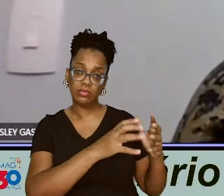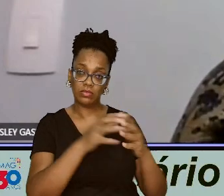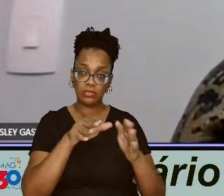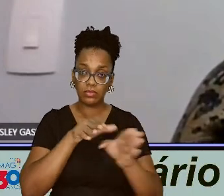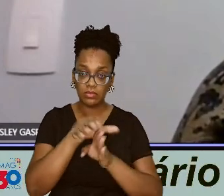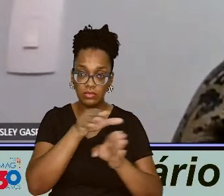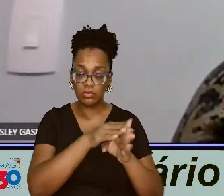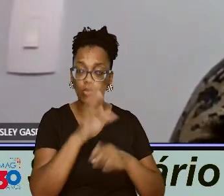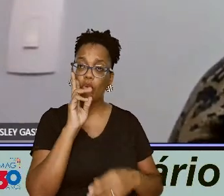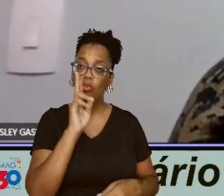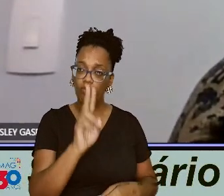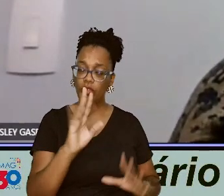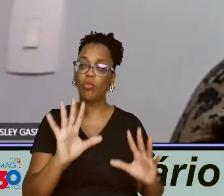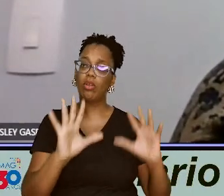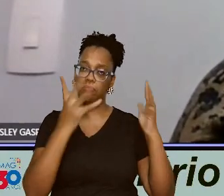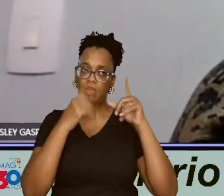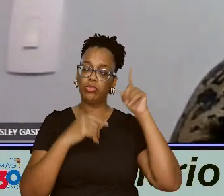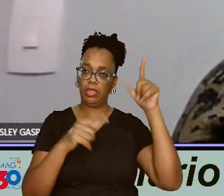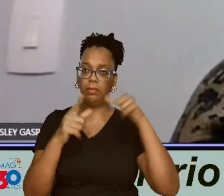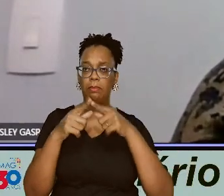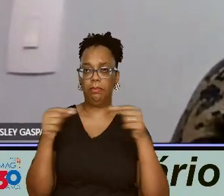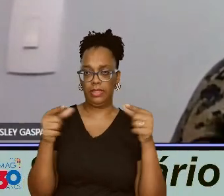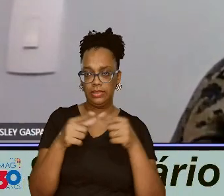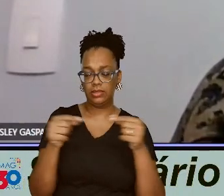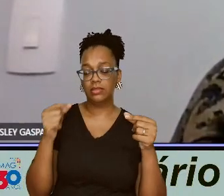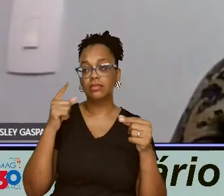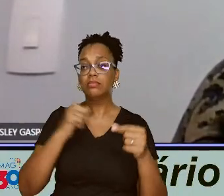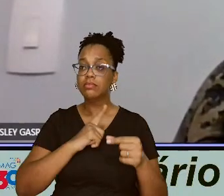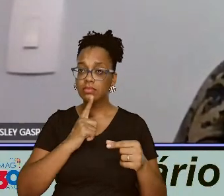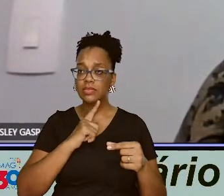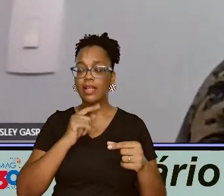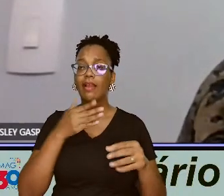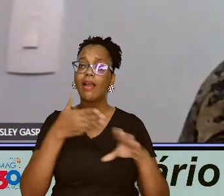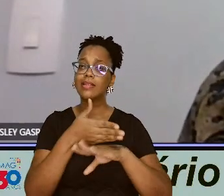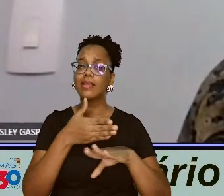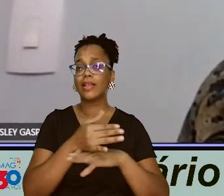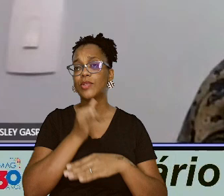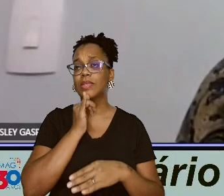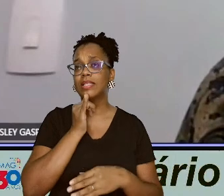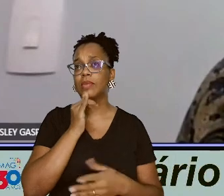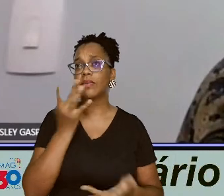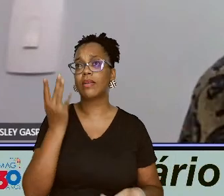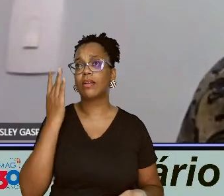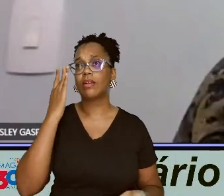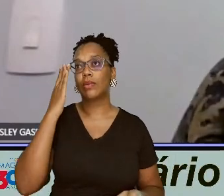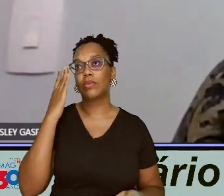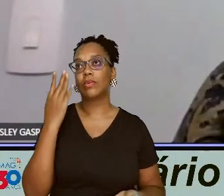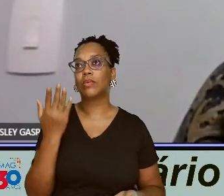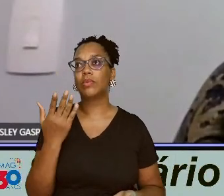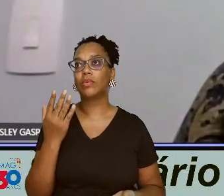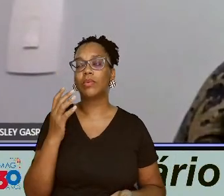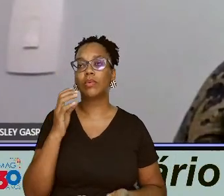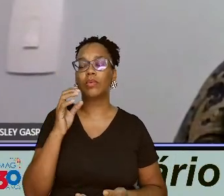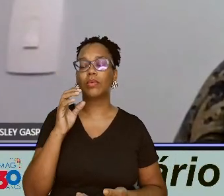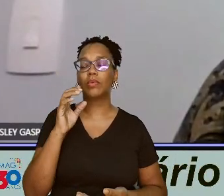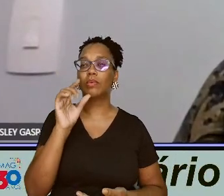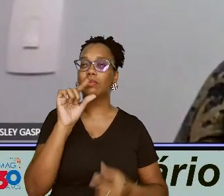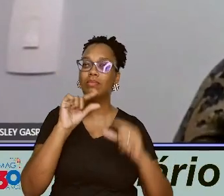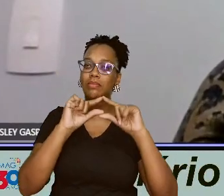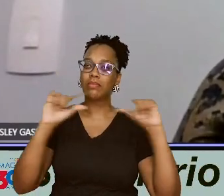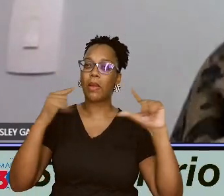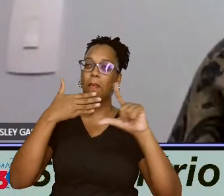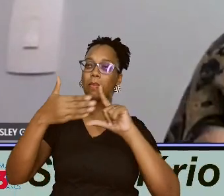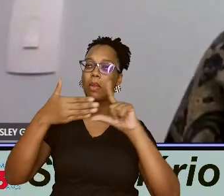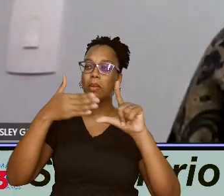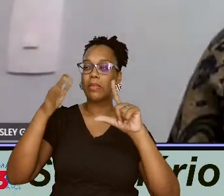nesse evento em Brasília, que eles têm acesso, por exemplo, ao web service.